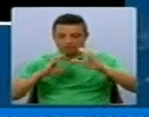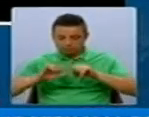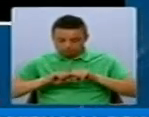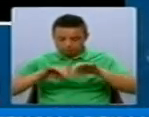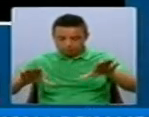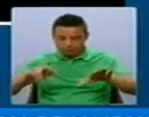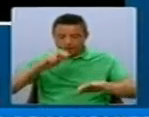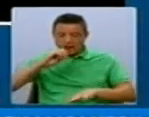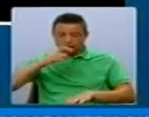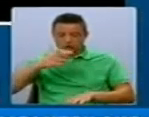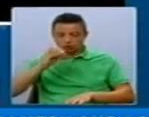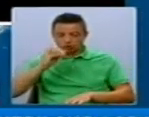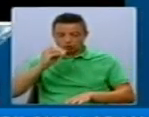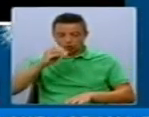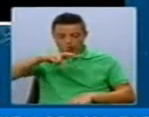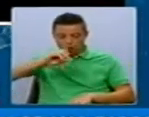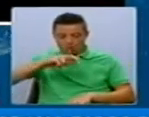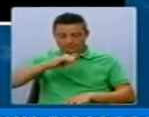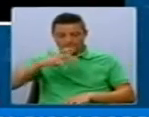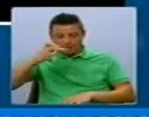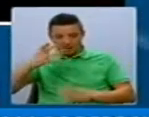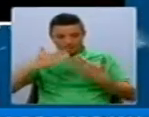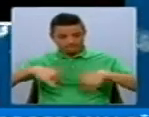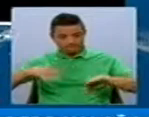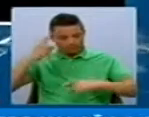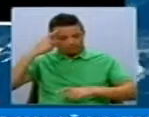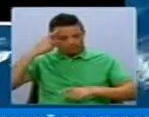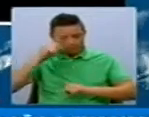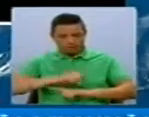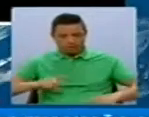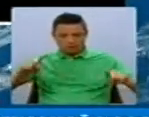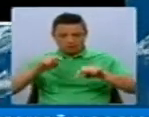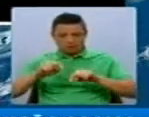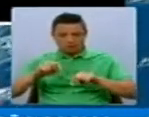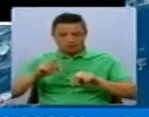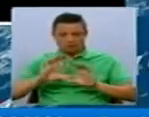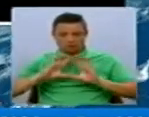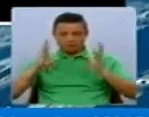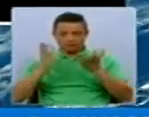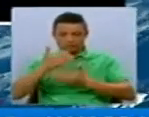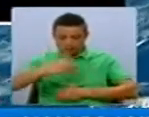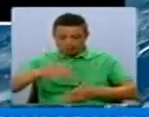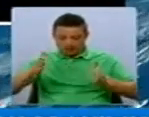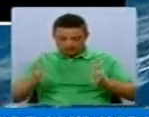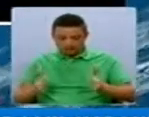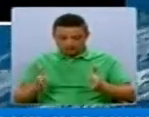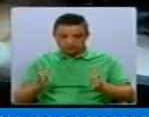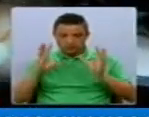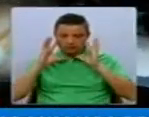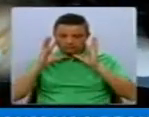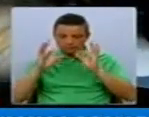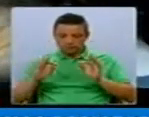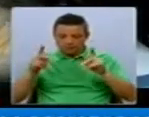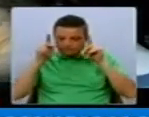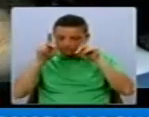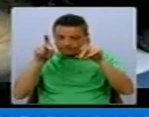astronomia. E lembrou-se de criar, é um dos mentores deste Universe in a Box, Universo numa Caixa, e que é um produto, digamos assim,